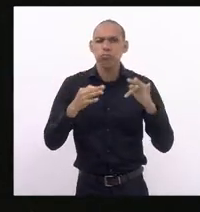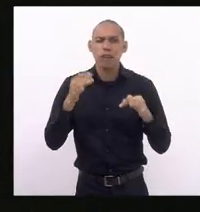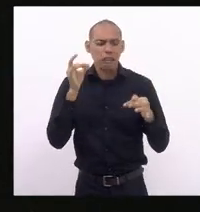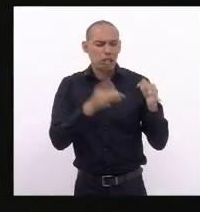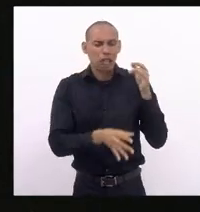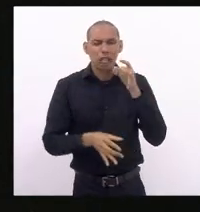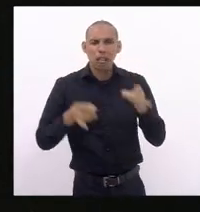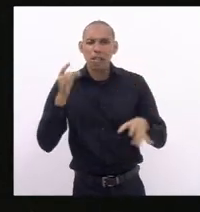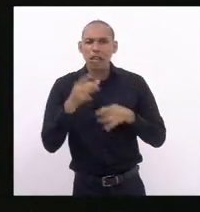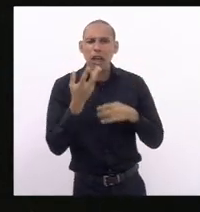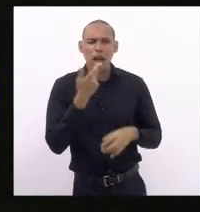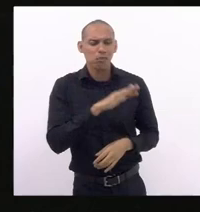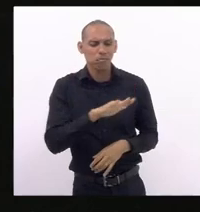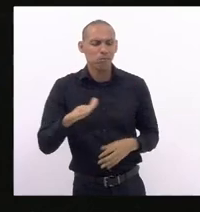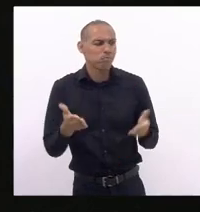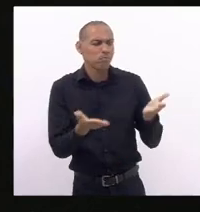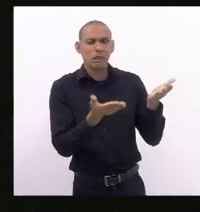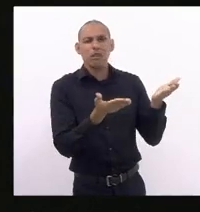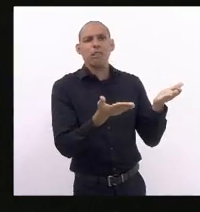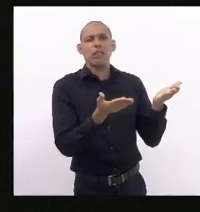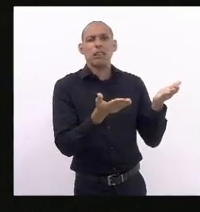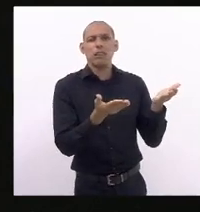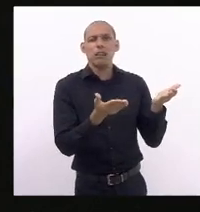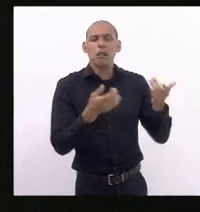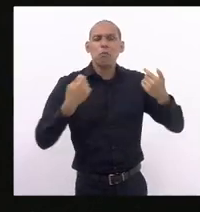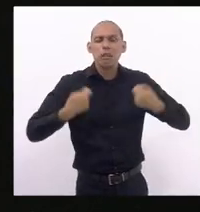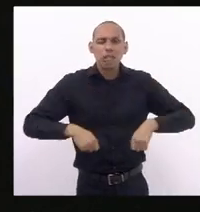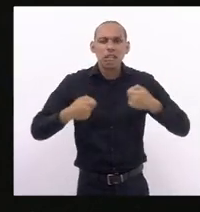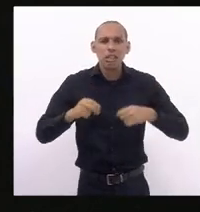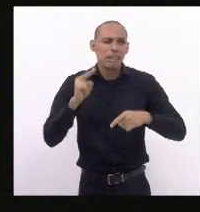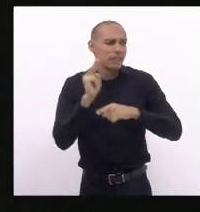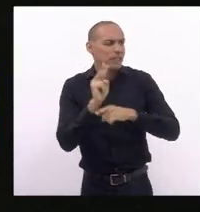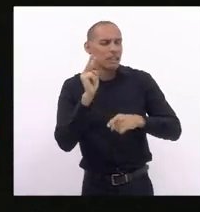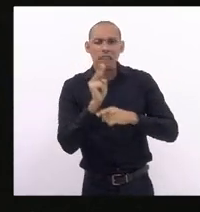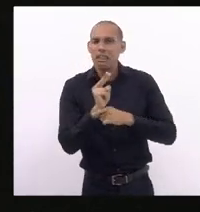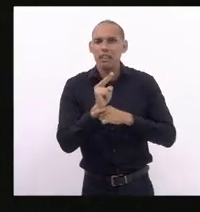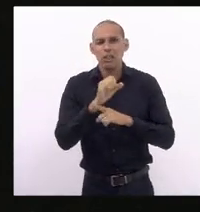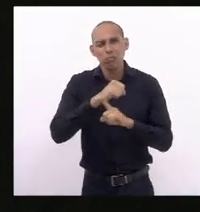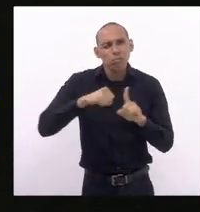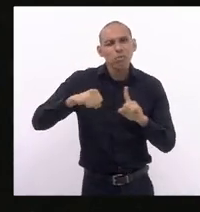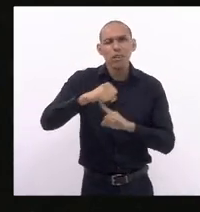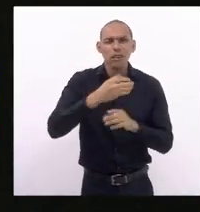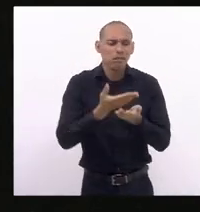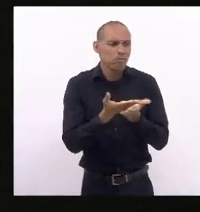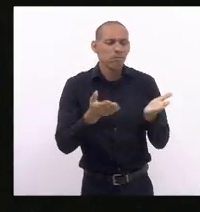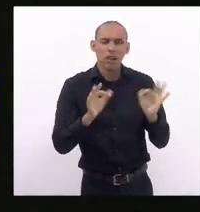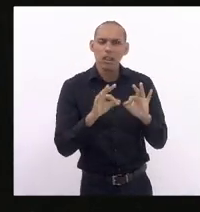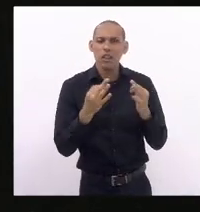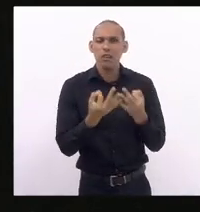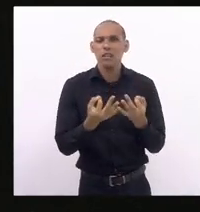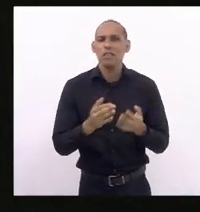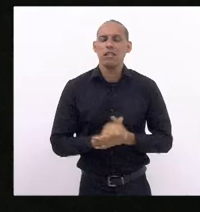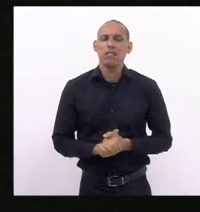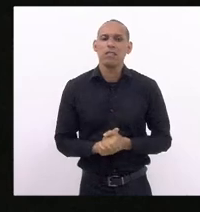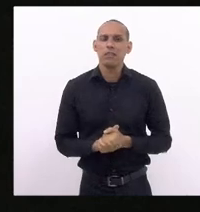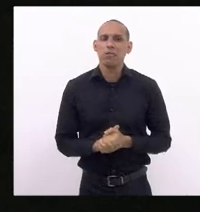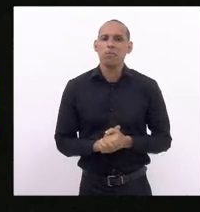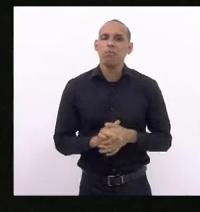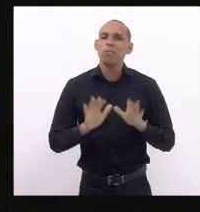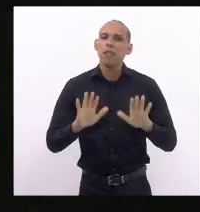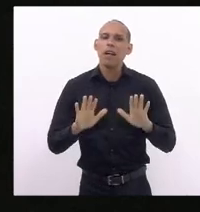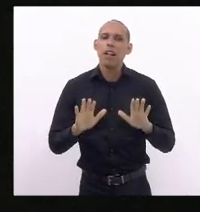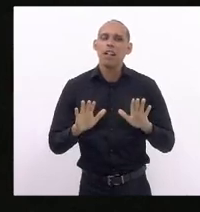das nossas crianças, com a necessidade de uma reparação social a essas famílias, e que isso não